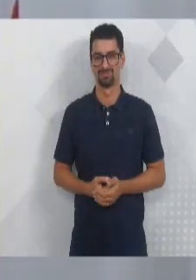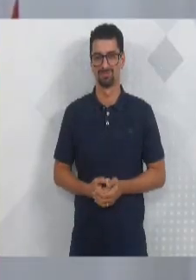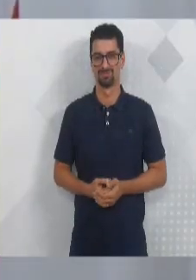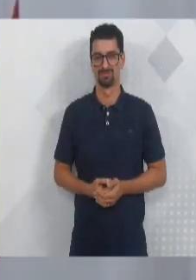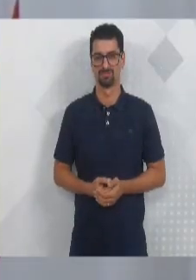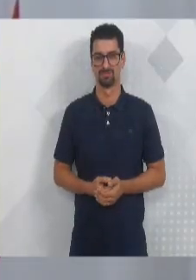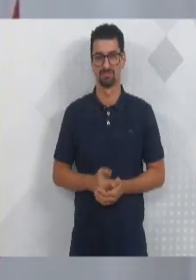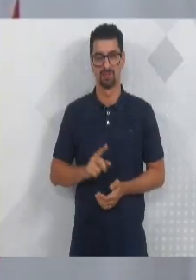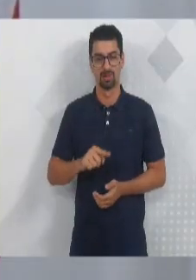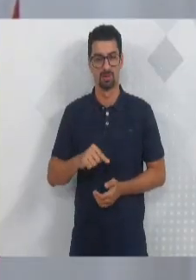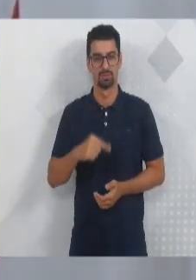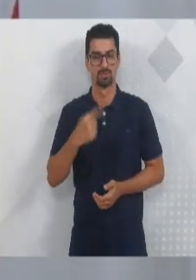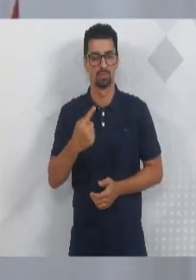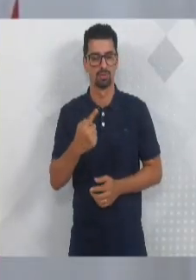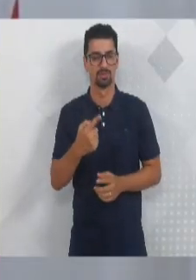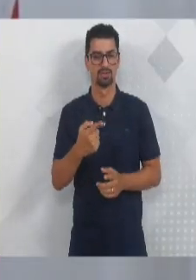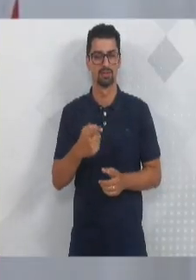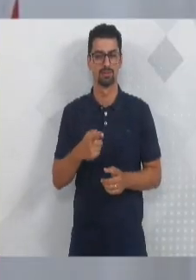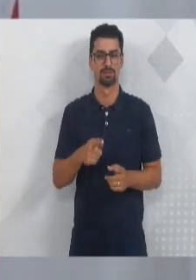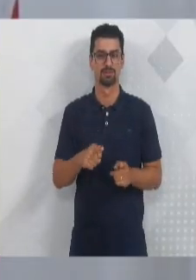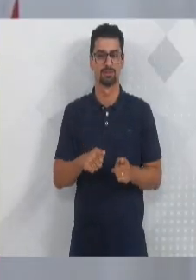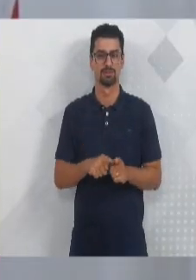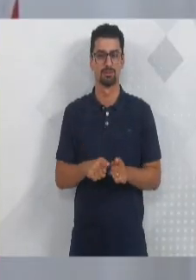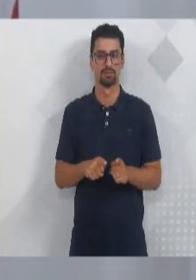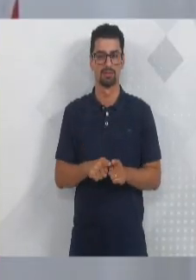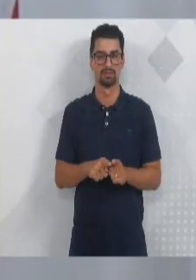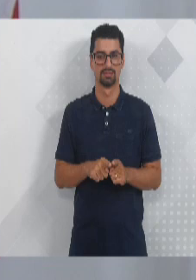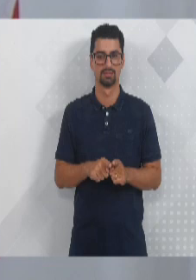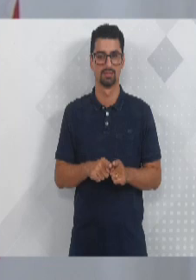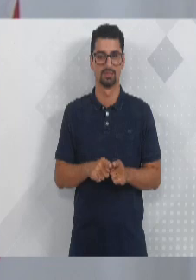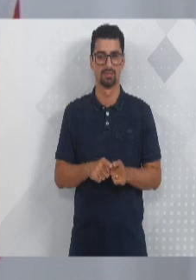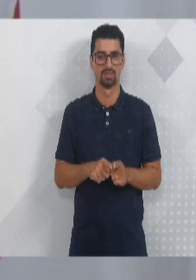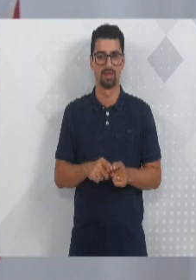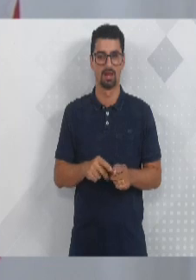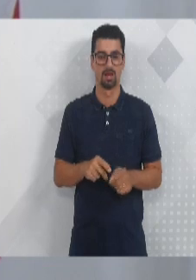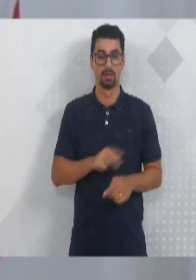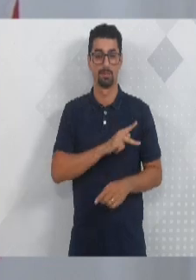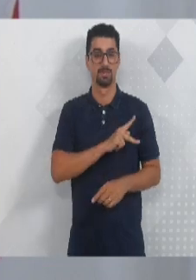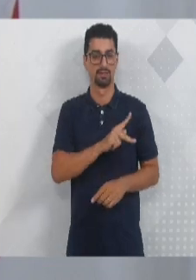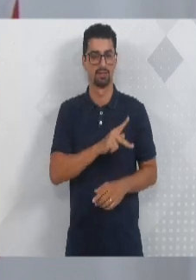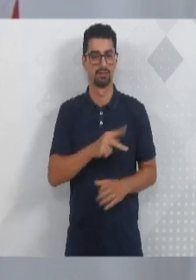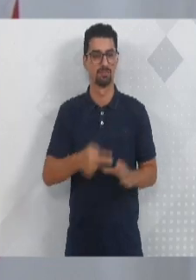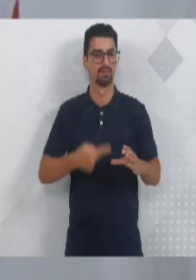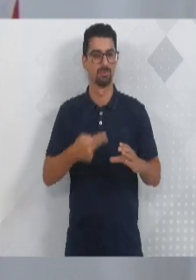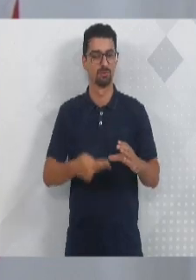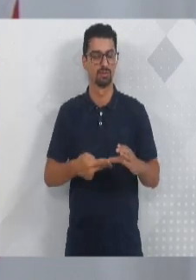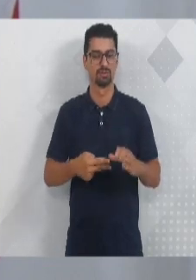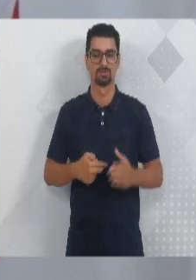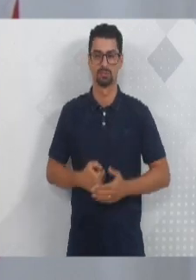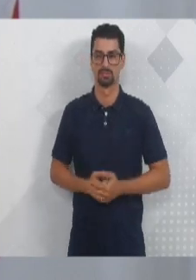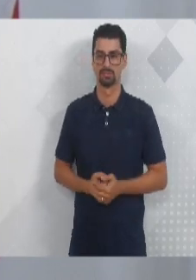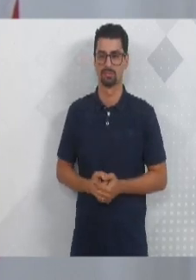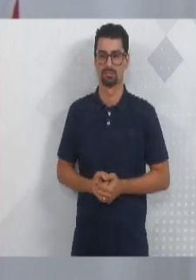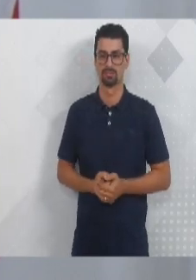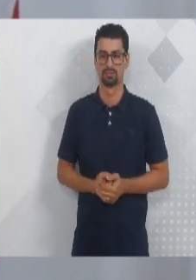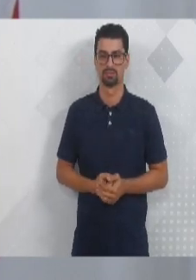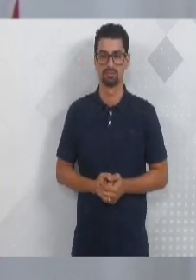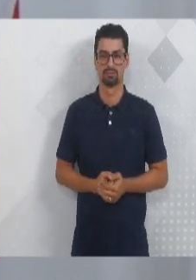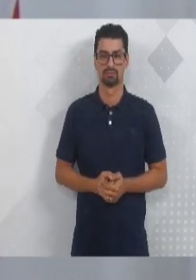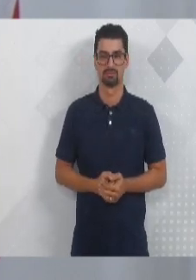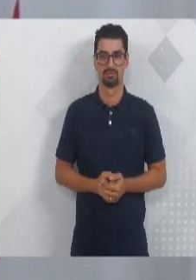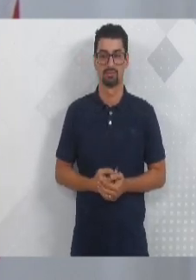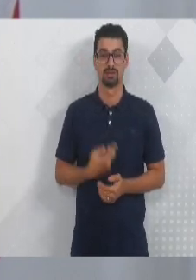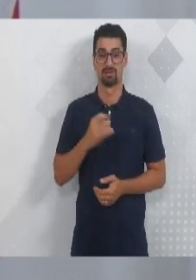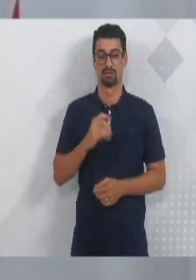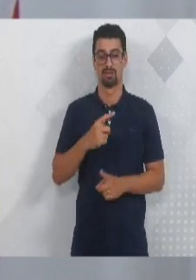depois eh a presidência da câmara e sobretudo 10